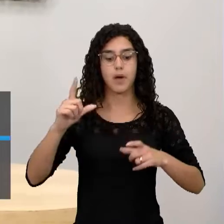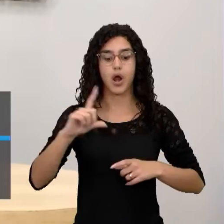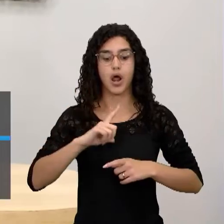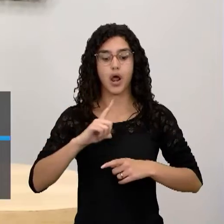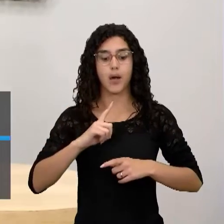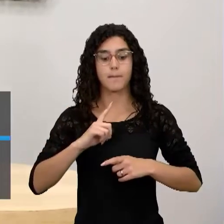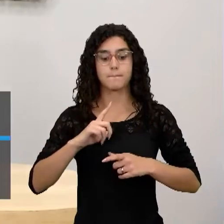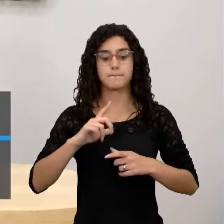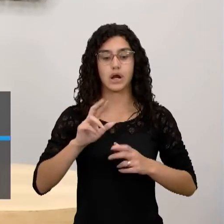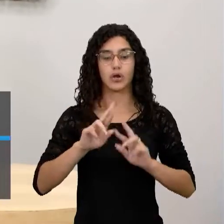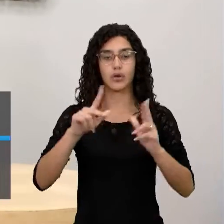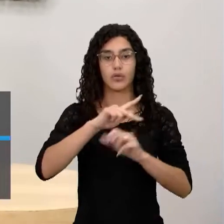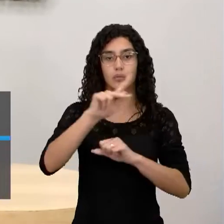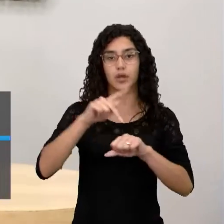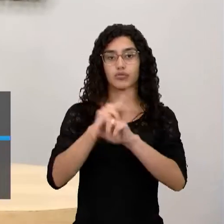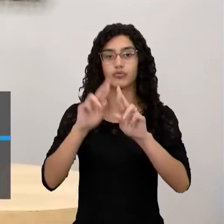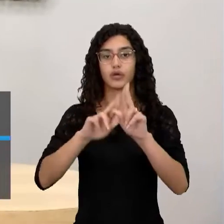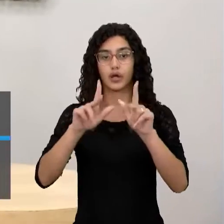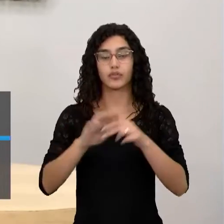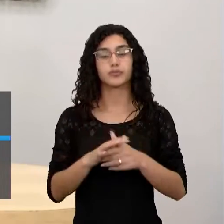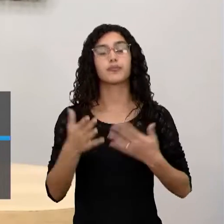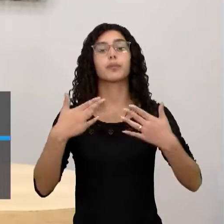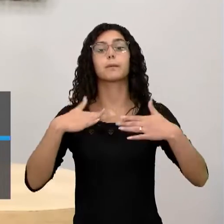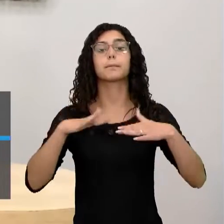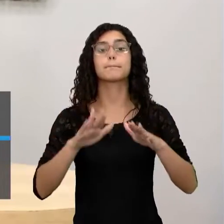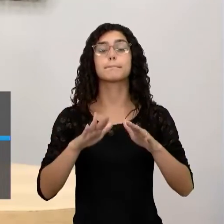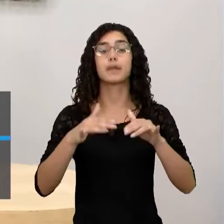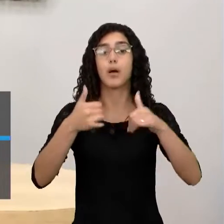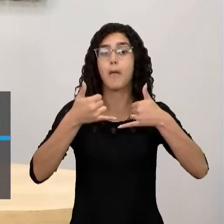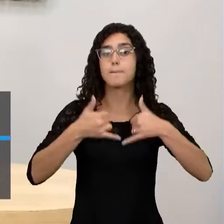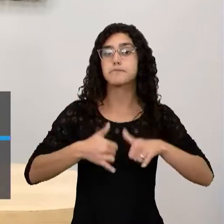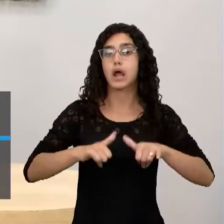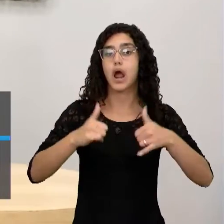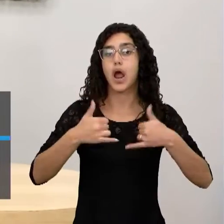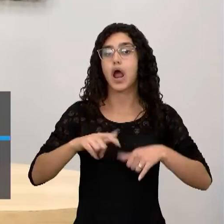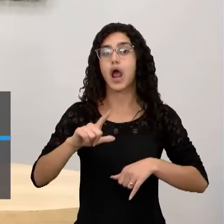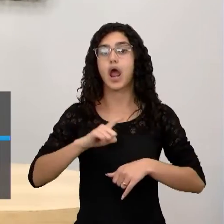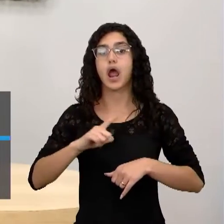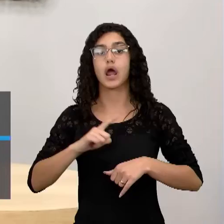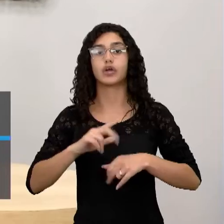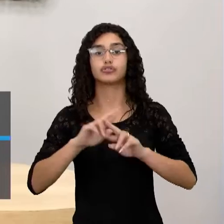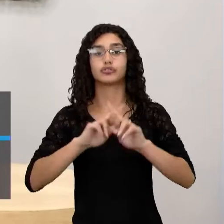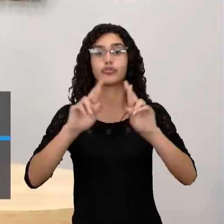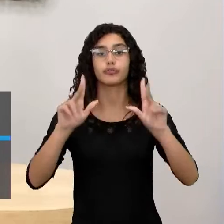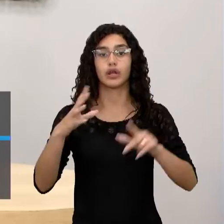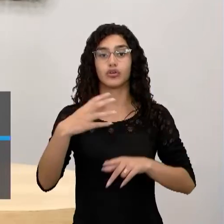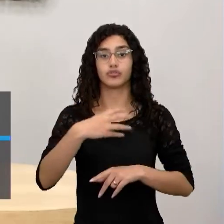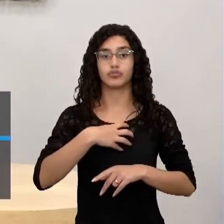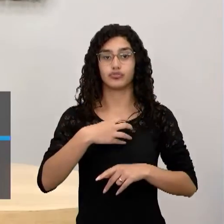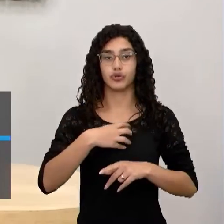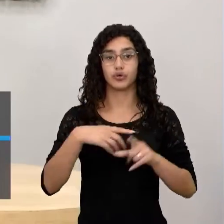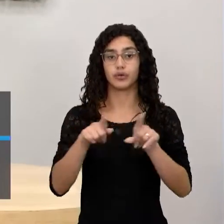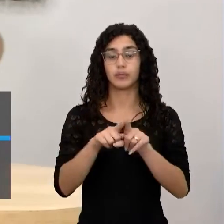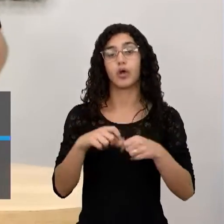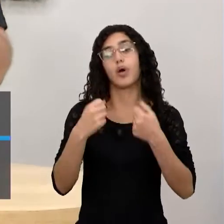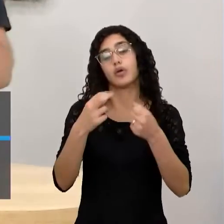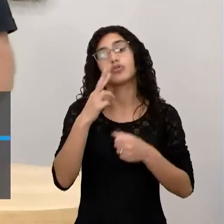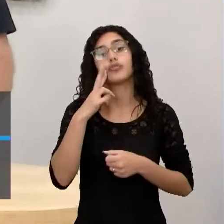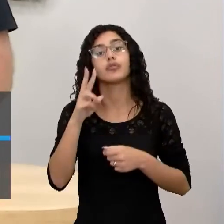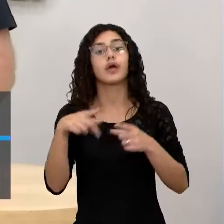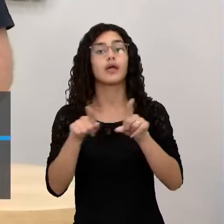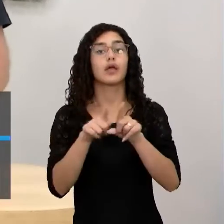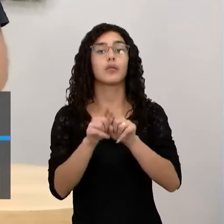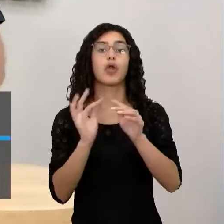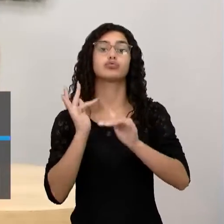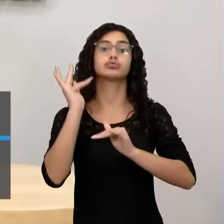outros países. Então, né, a distribuição aí da energia de outras situações aí, como a gente vai ver mais para